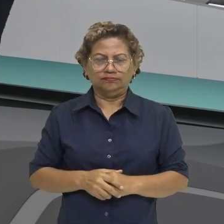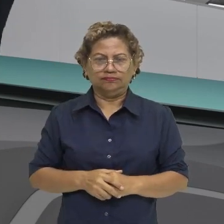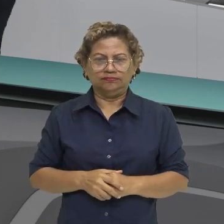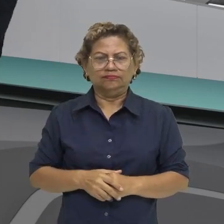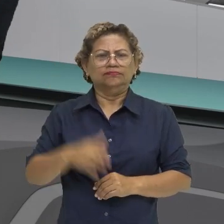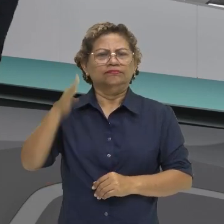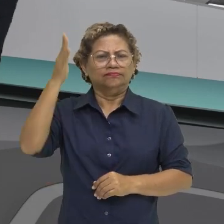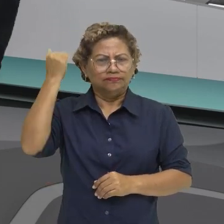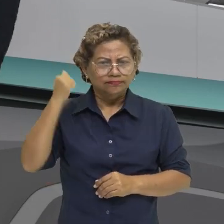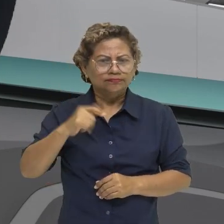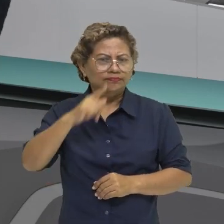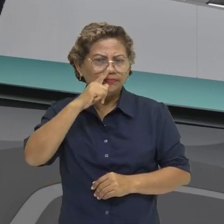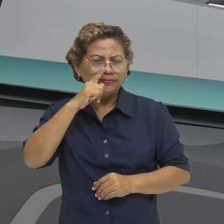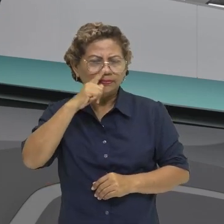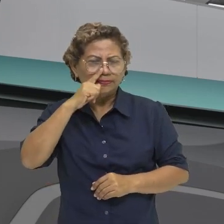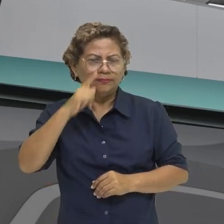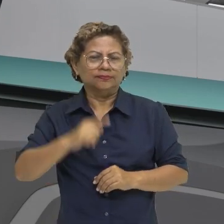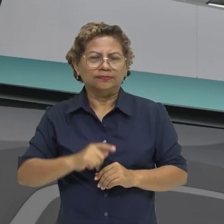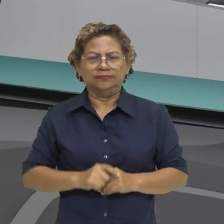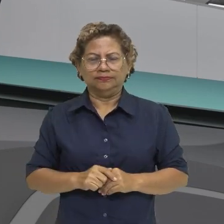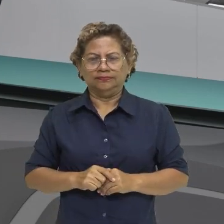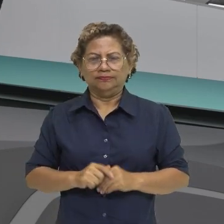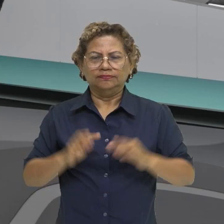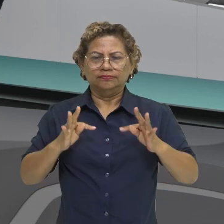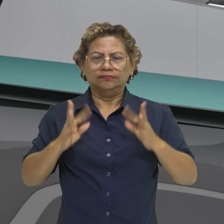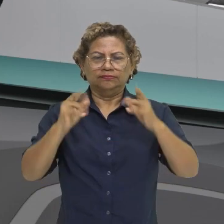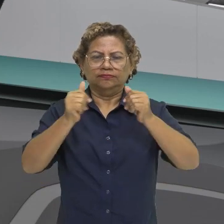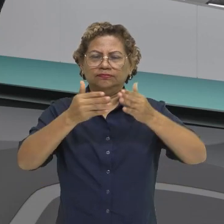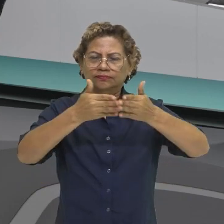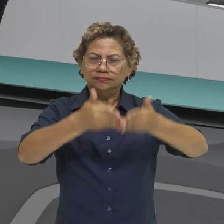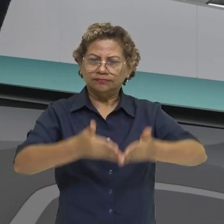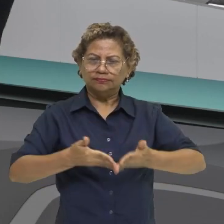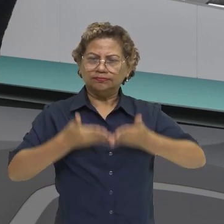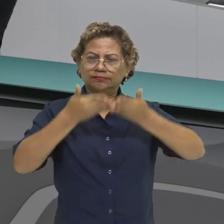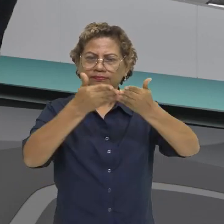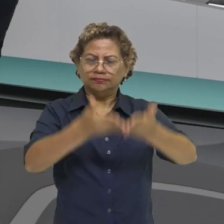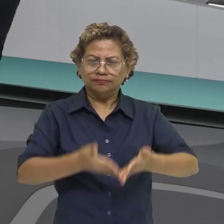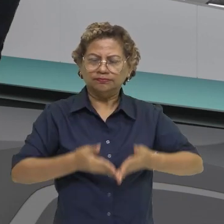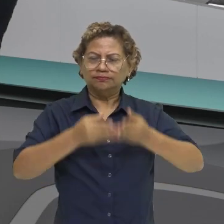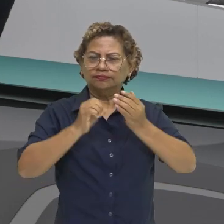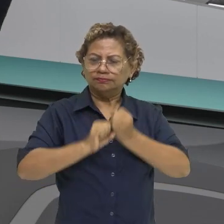e do troiano as navegações grandes que fizeram.